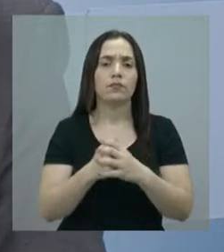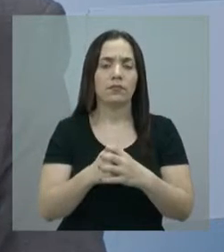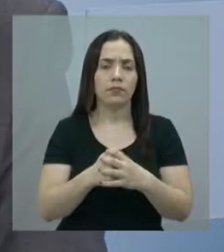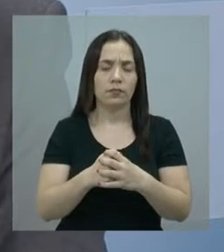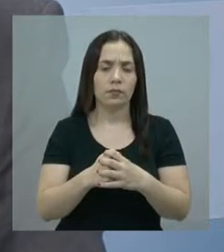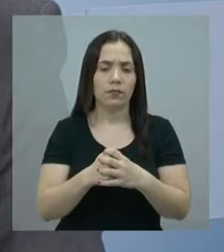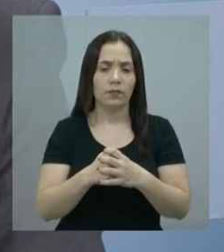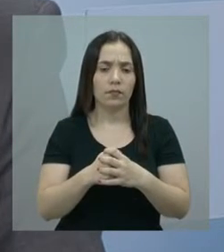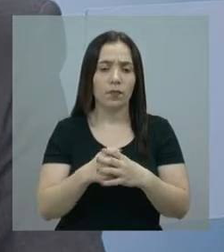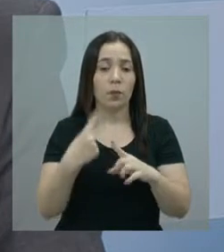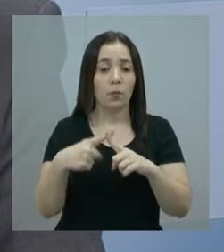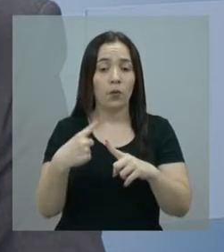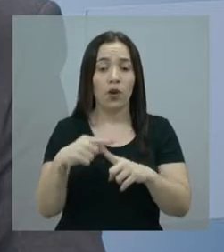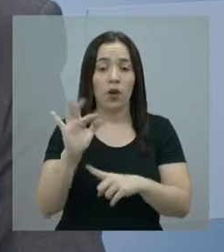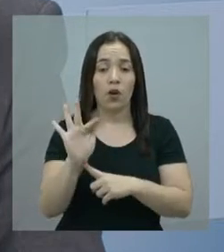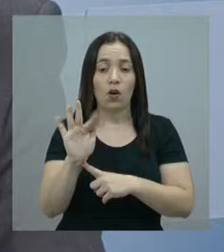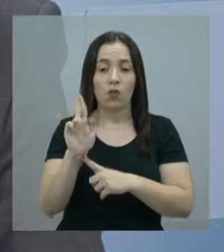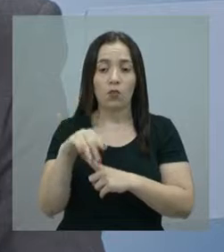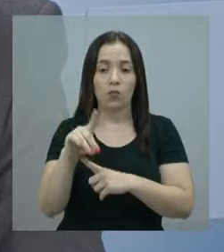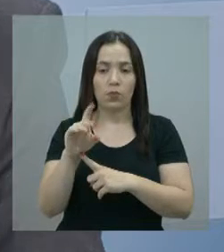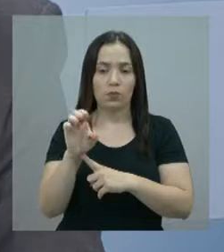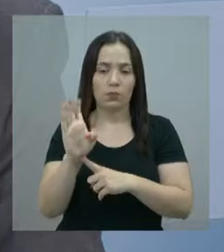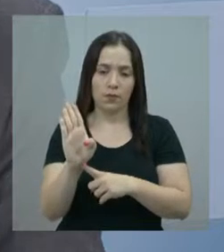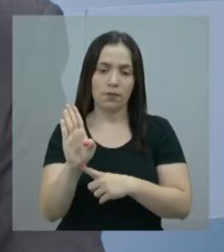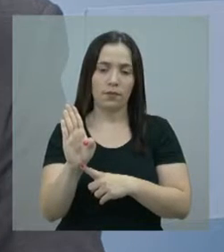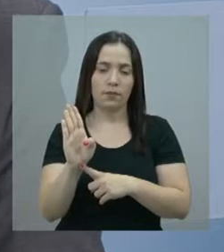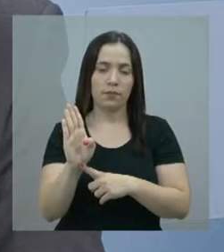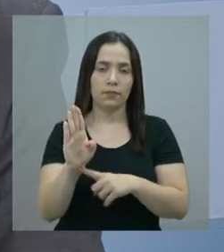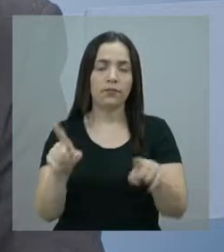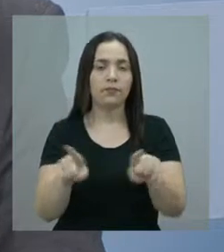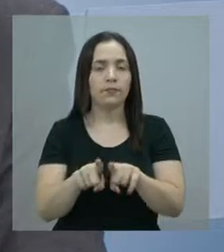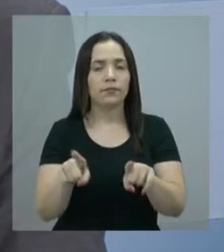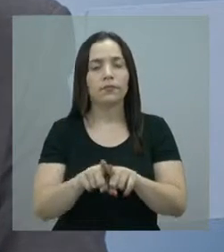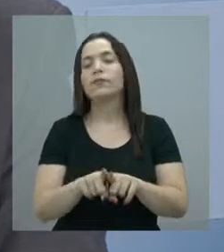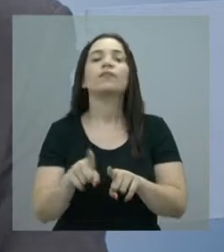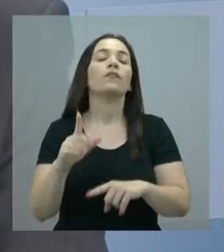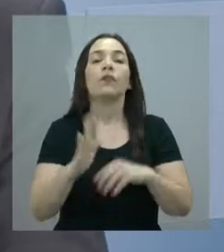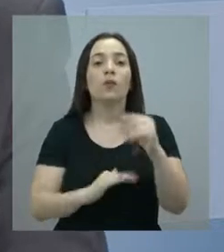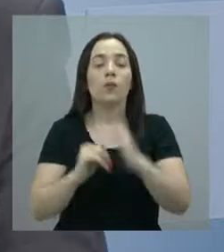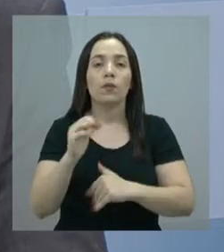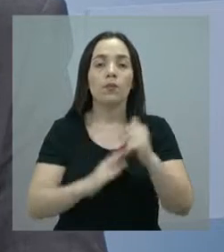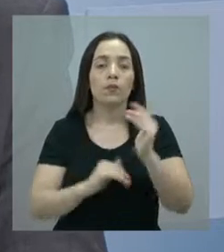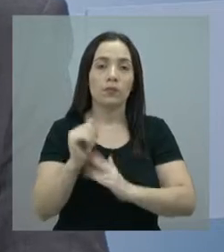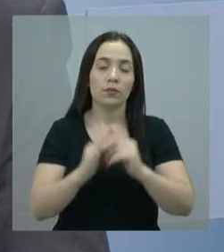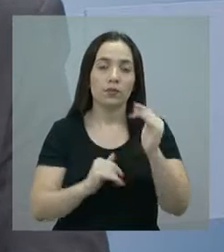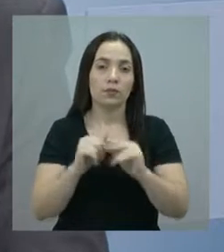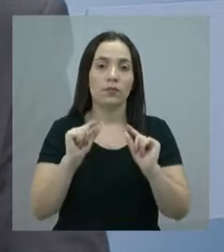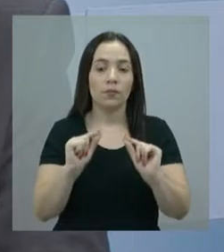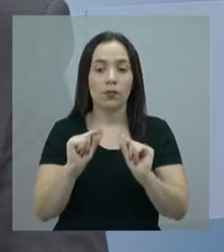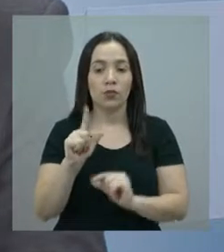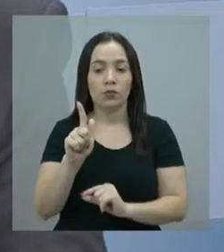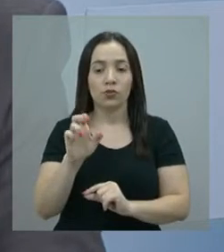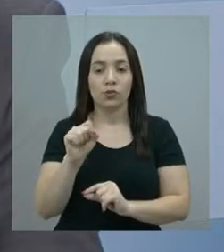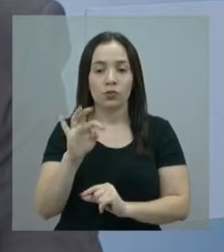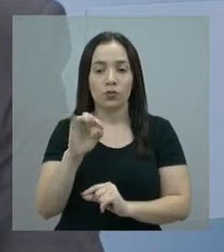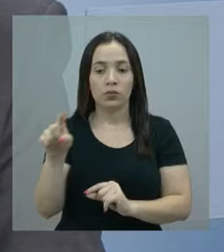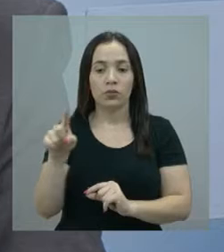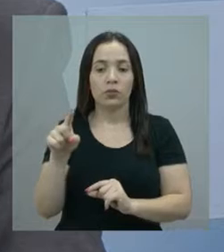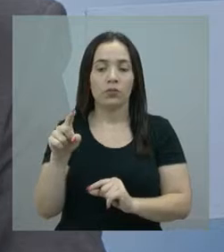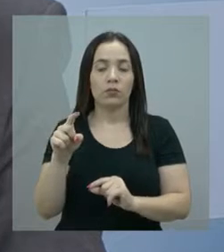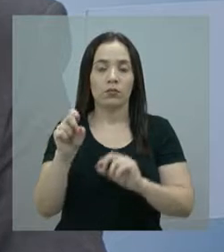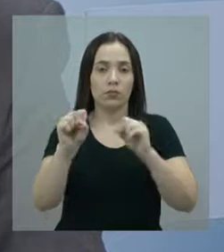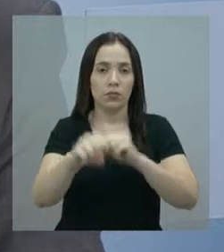necessariamente pelo Fundeb. E passou pela competência da gestão